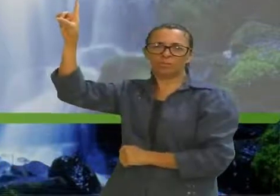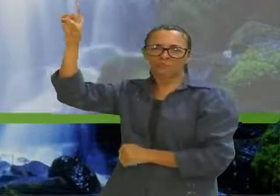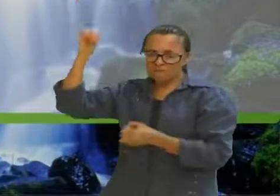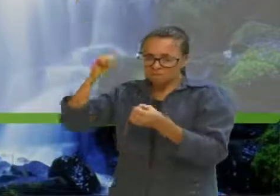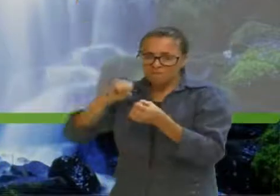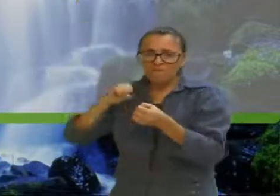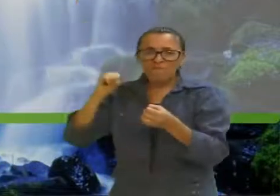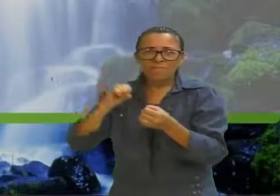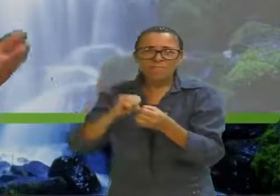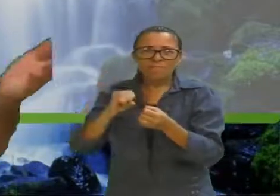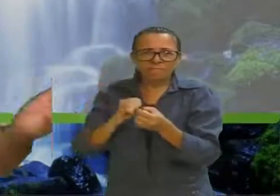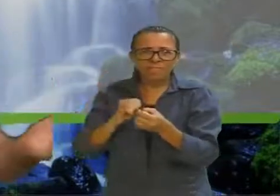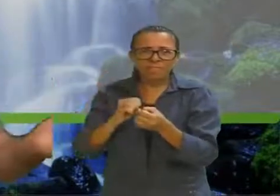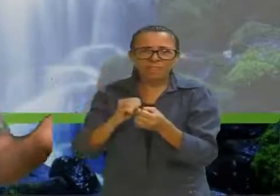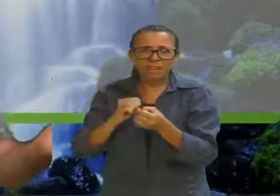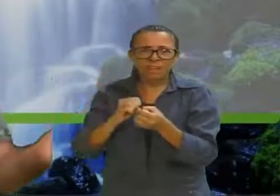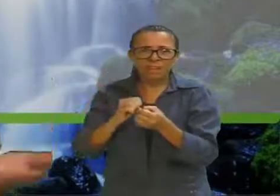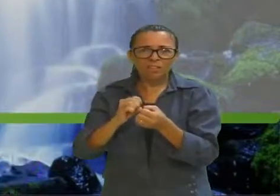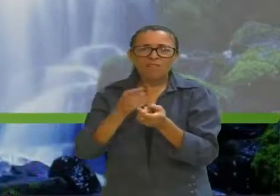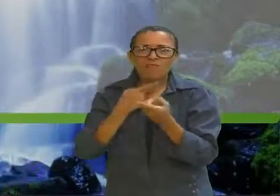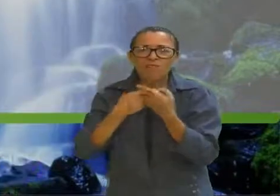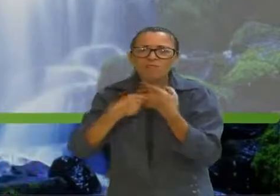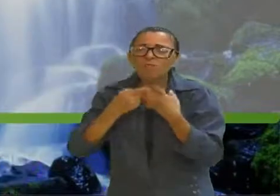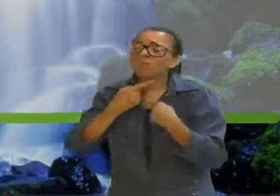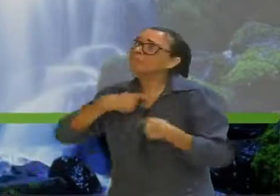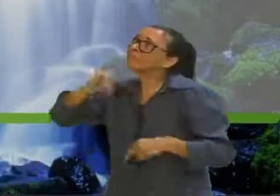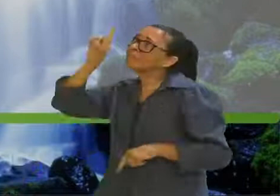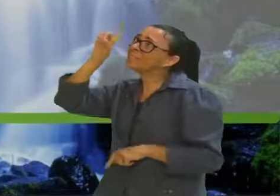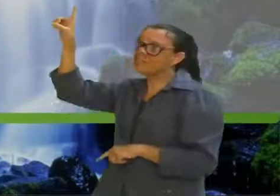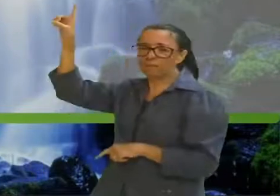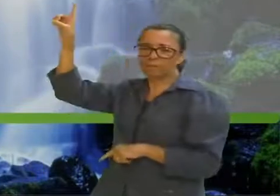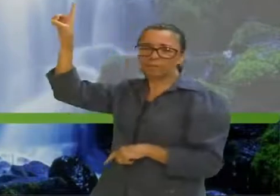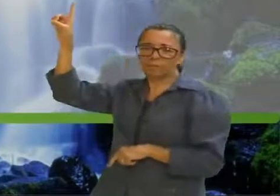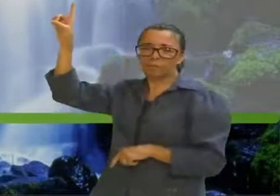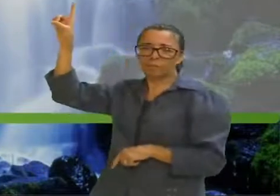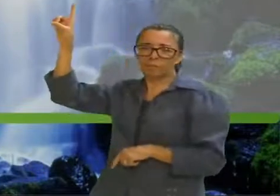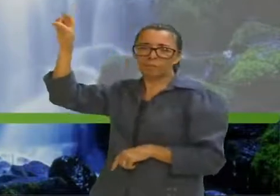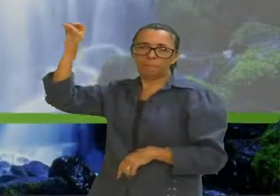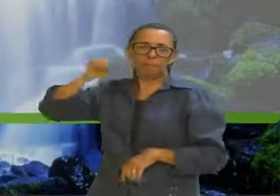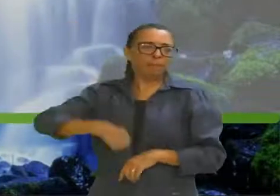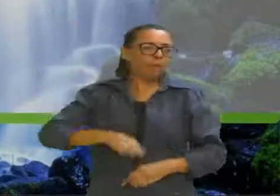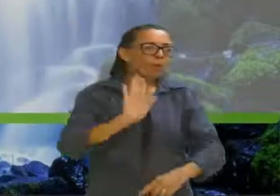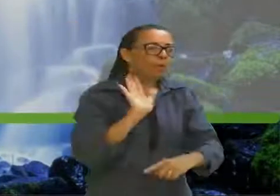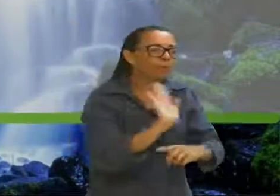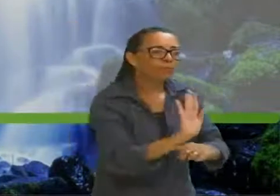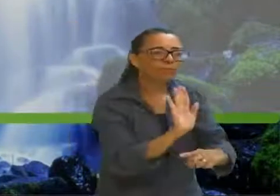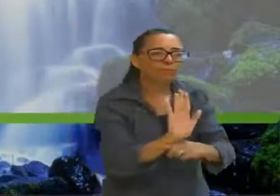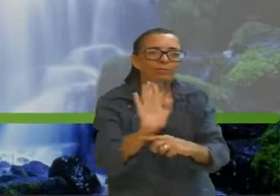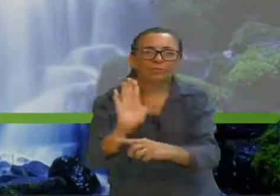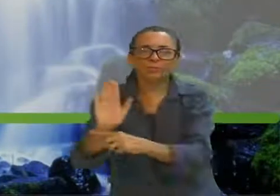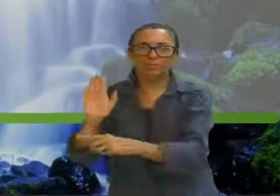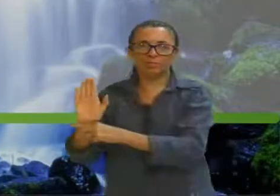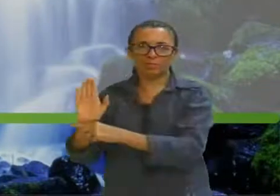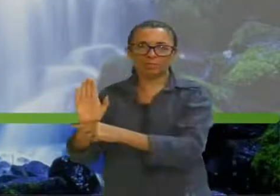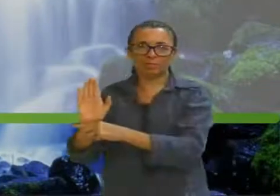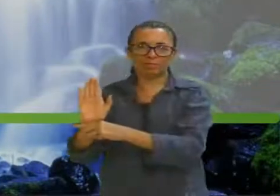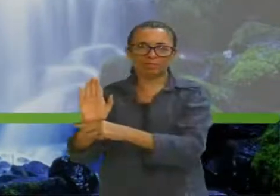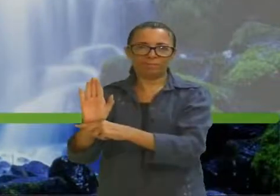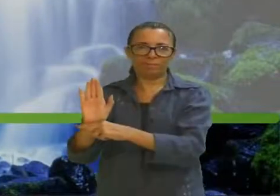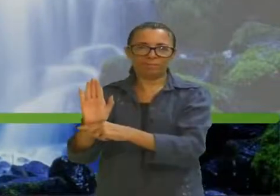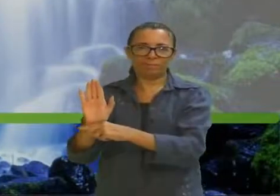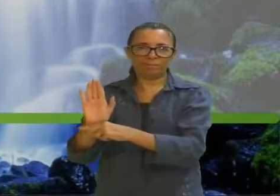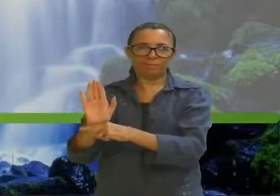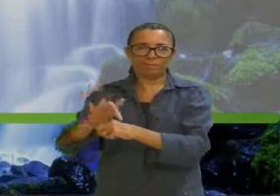que é ótimo e maravilhoso, e maravilhosa, que é a palavra do Senhor, então aquela fé, ela não